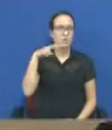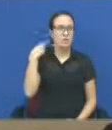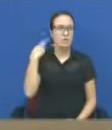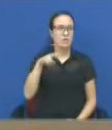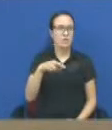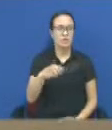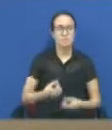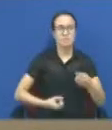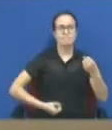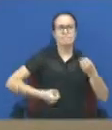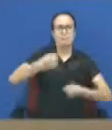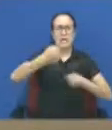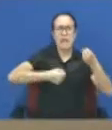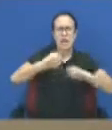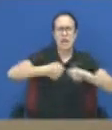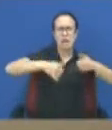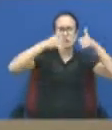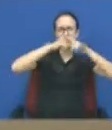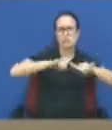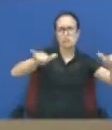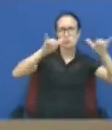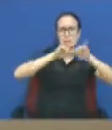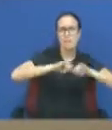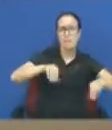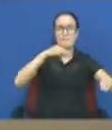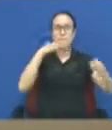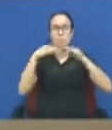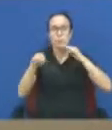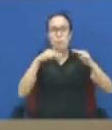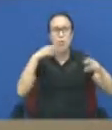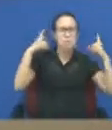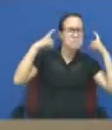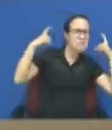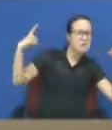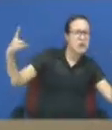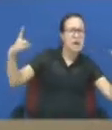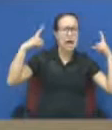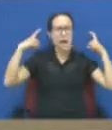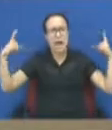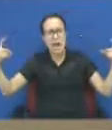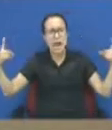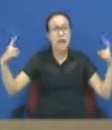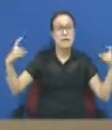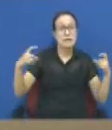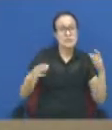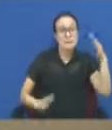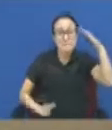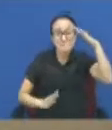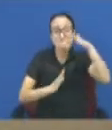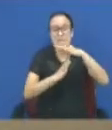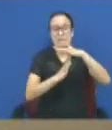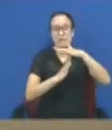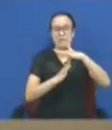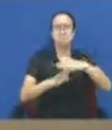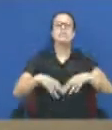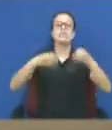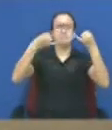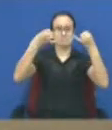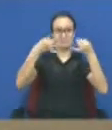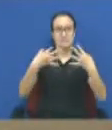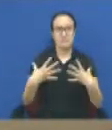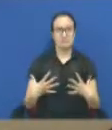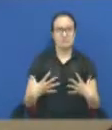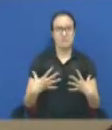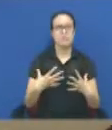a intensidade máxima permitida na difusão de sons e ruídos através de veículos automotores e da outras